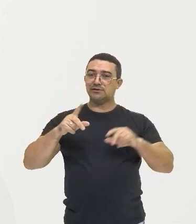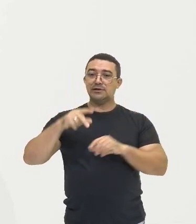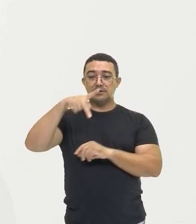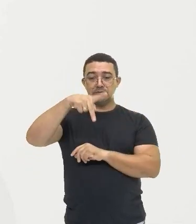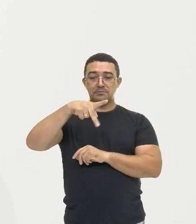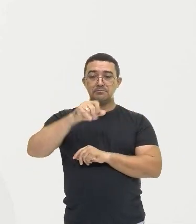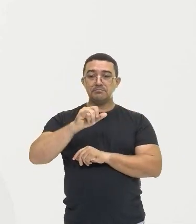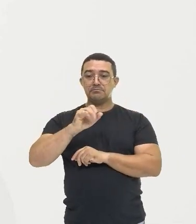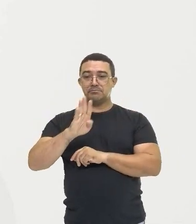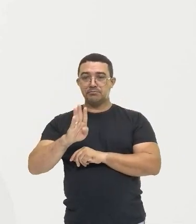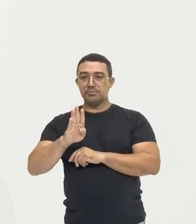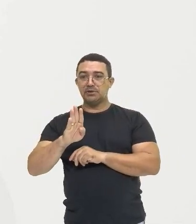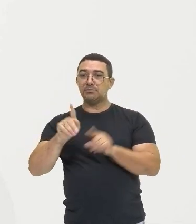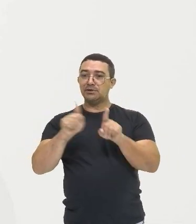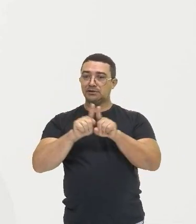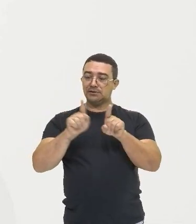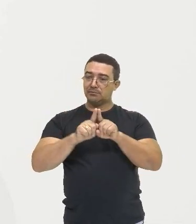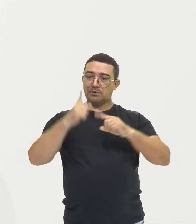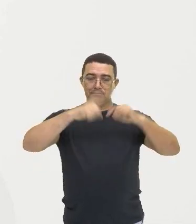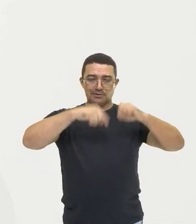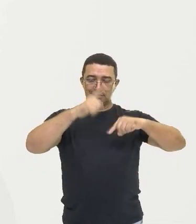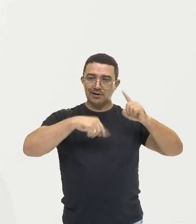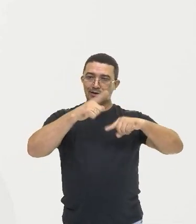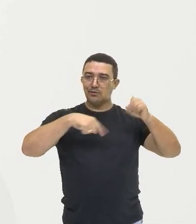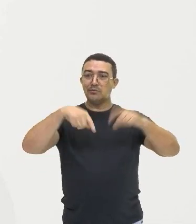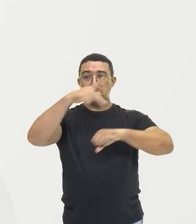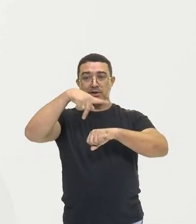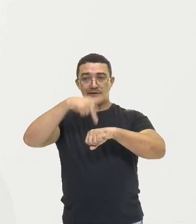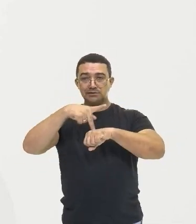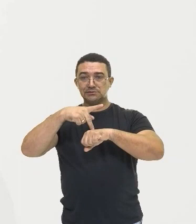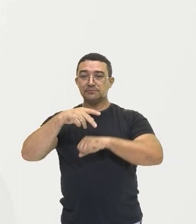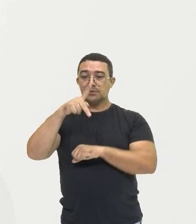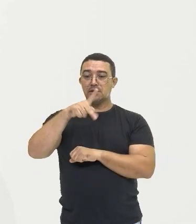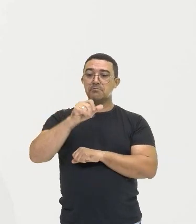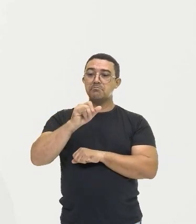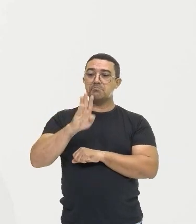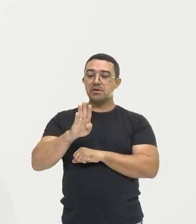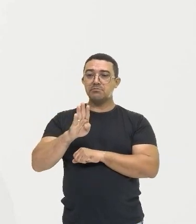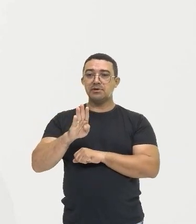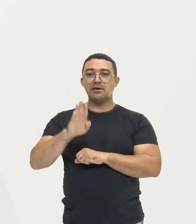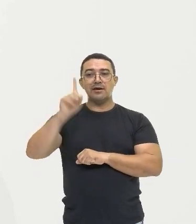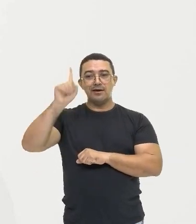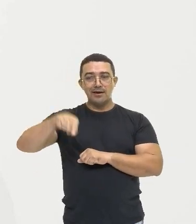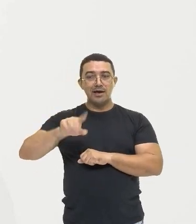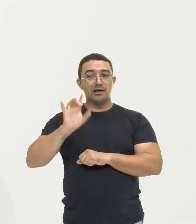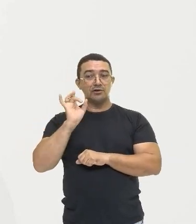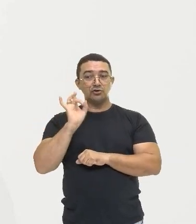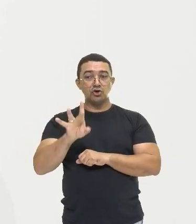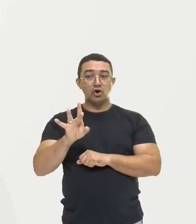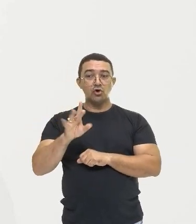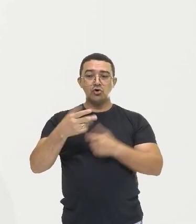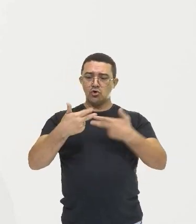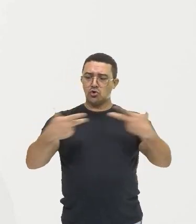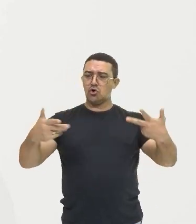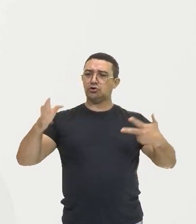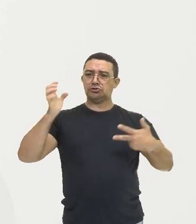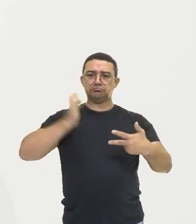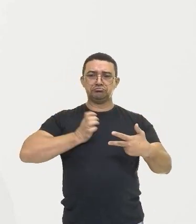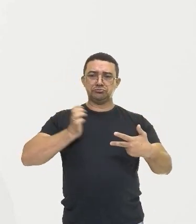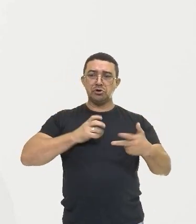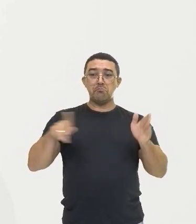bom? E Produto Nacional Bruto. O PIB, ele leva em consideração somente a riqueza que é produzida